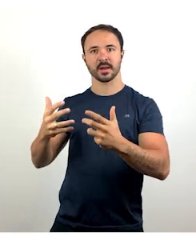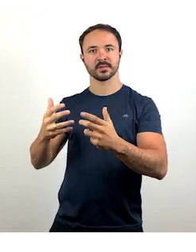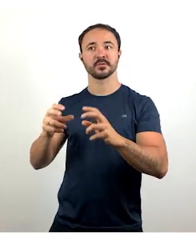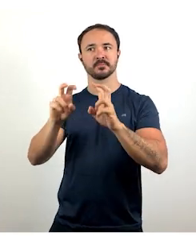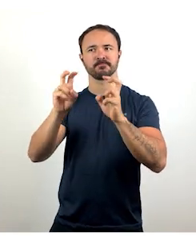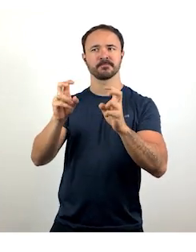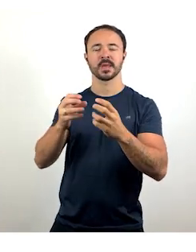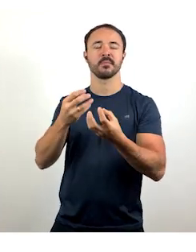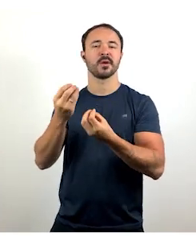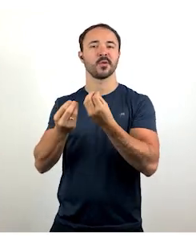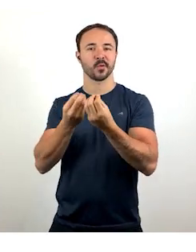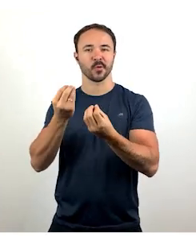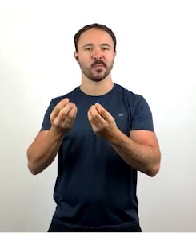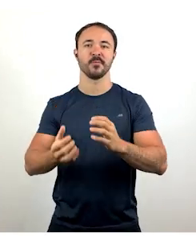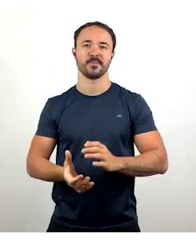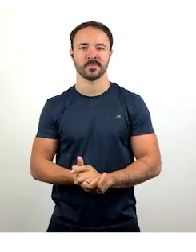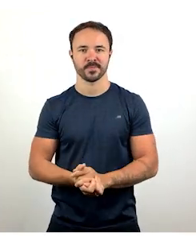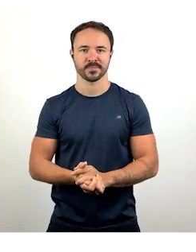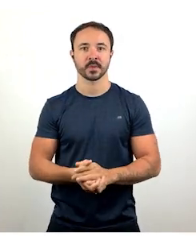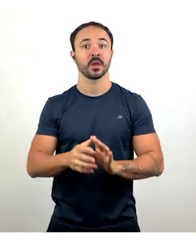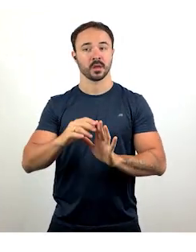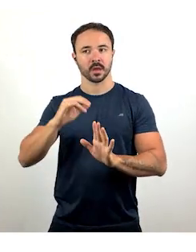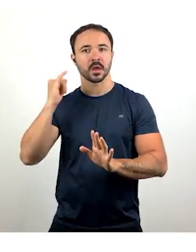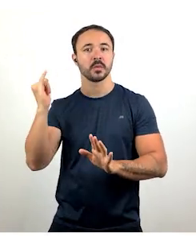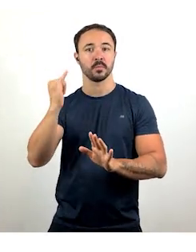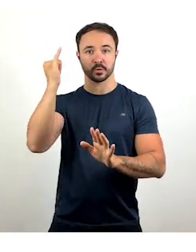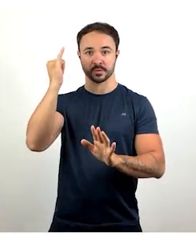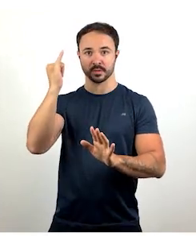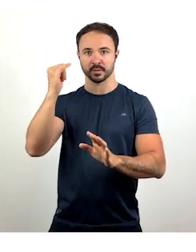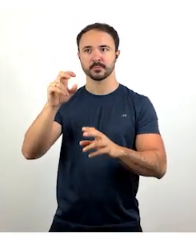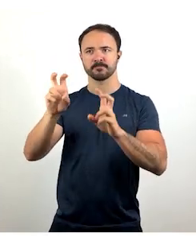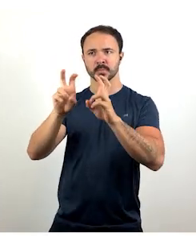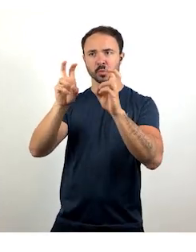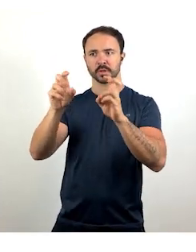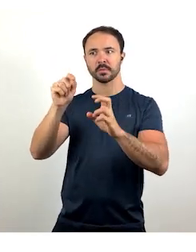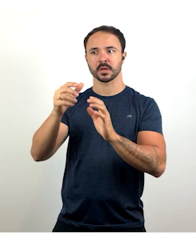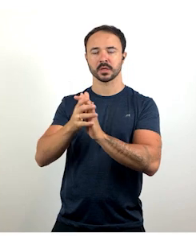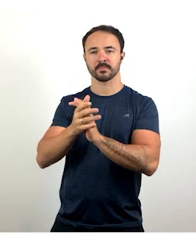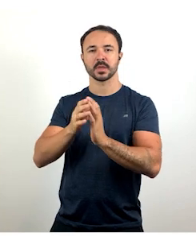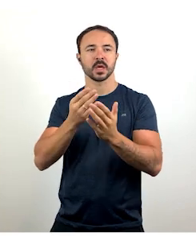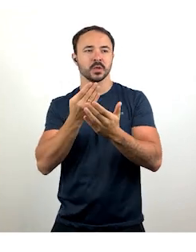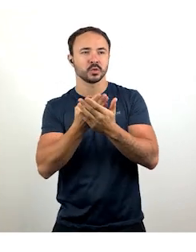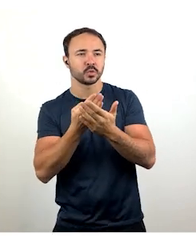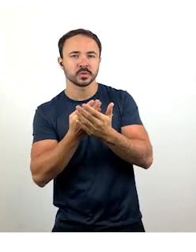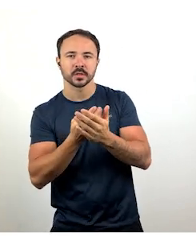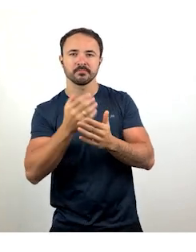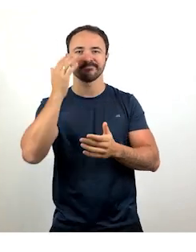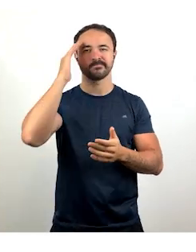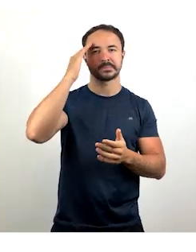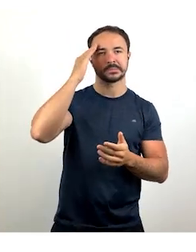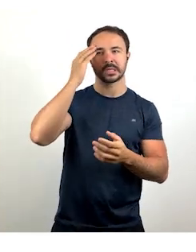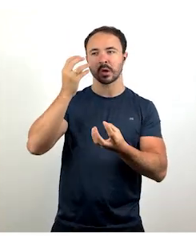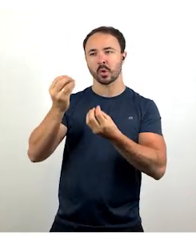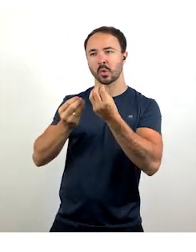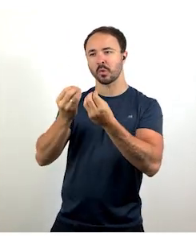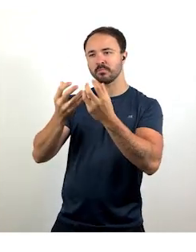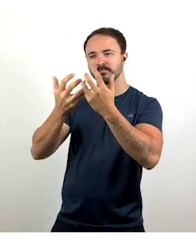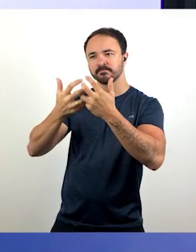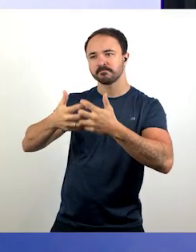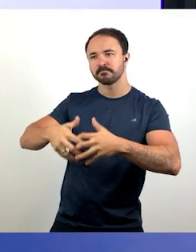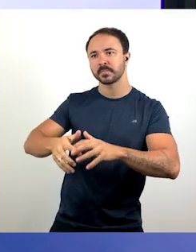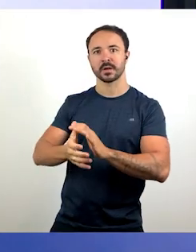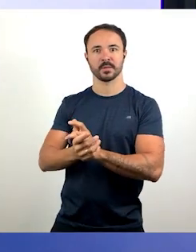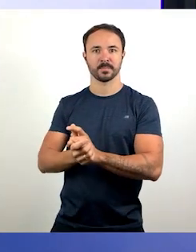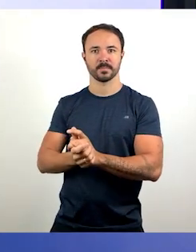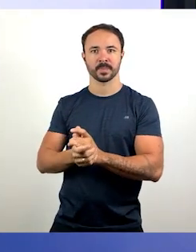tais conversões. É importante, quando estudamos a robótica, que nós possamos entender como é que essa codificação